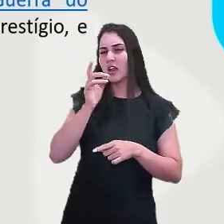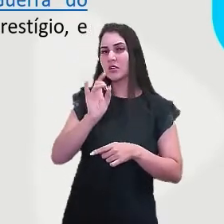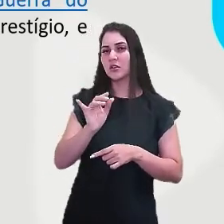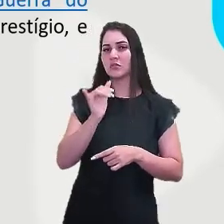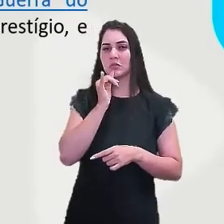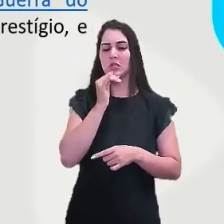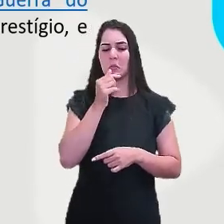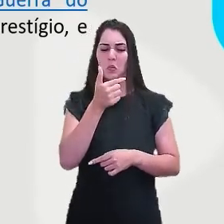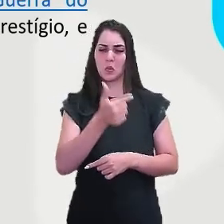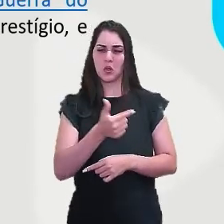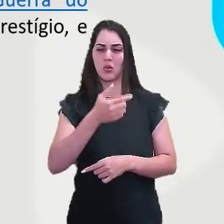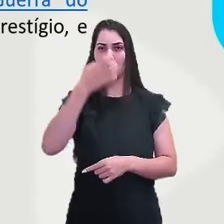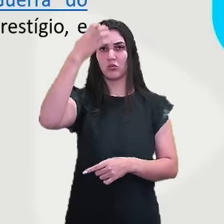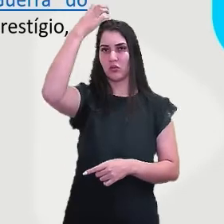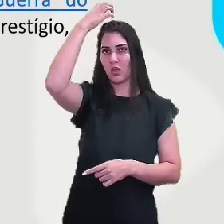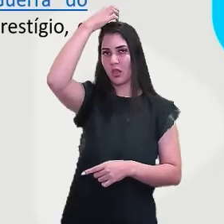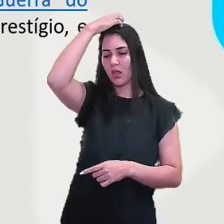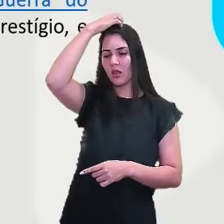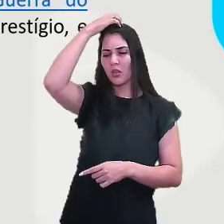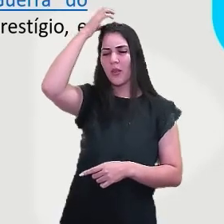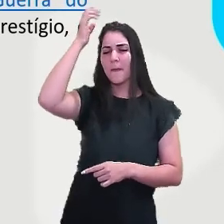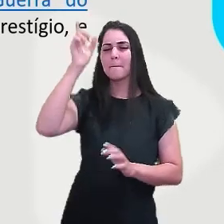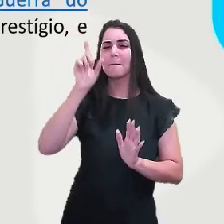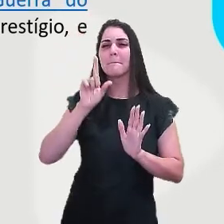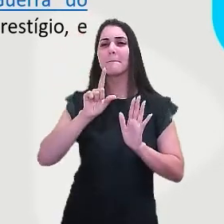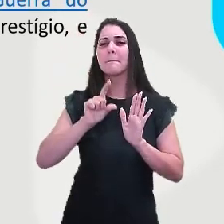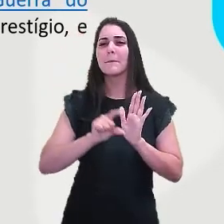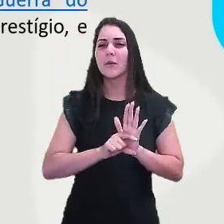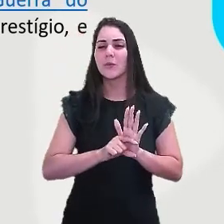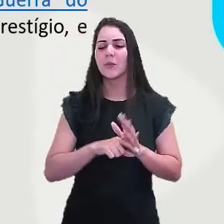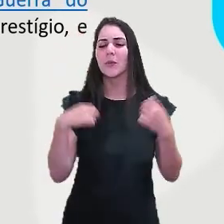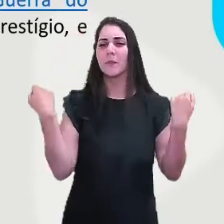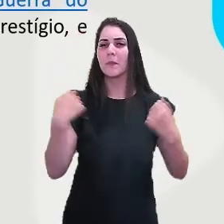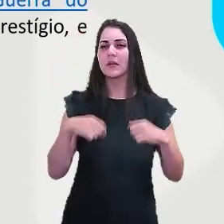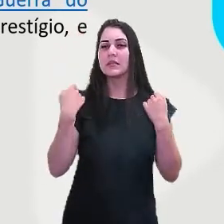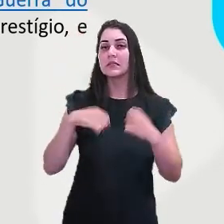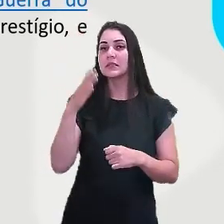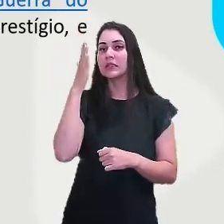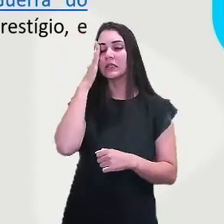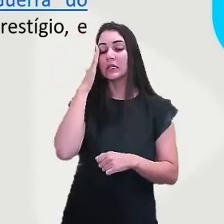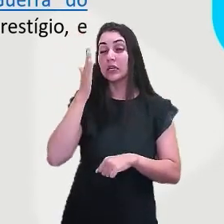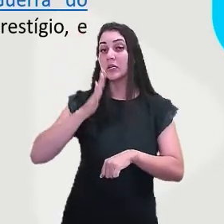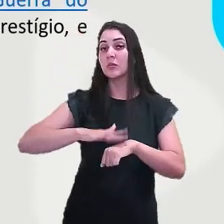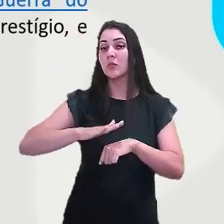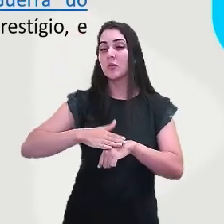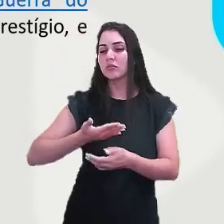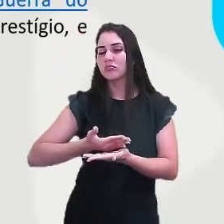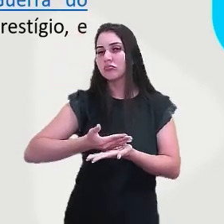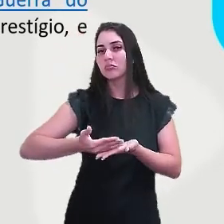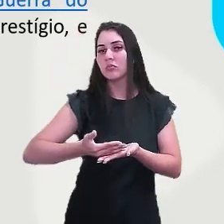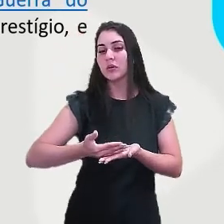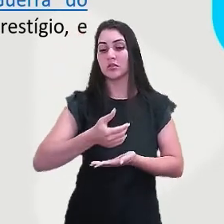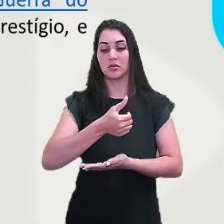segundo reinado, é muito pouco. A gente tem que entender que foi um momento que inicia-se